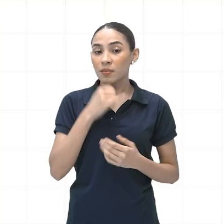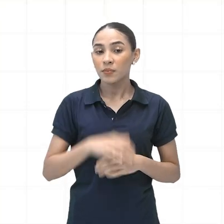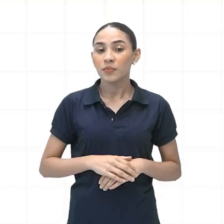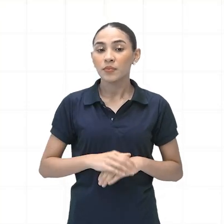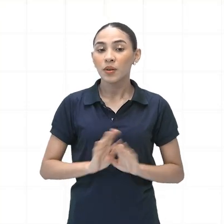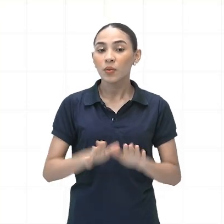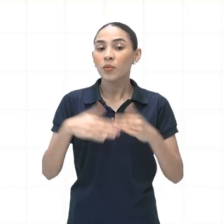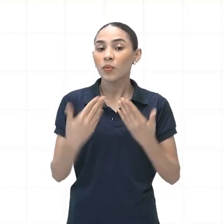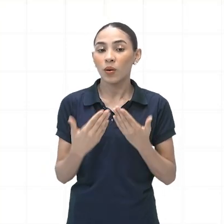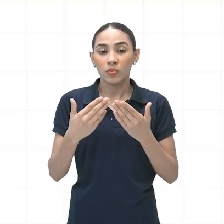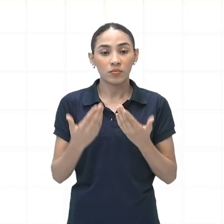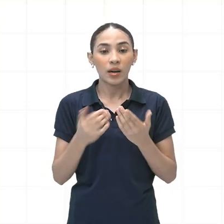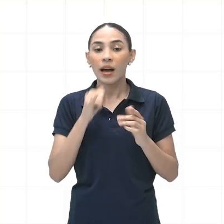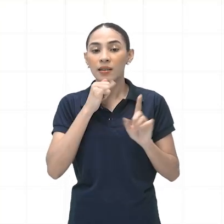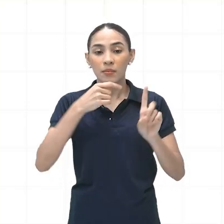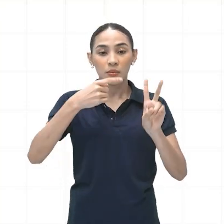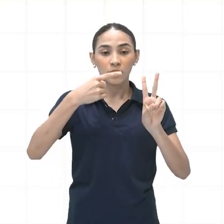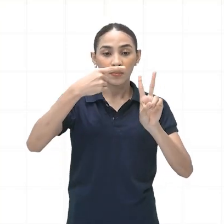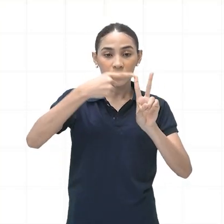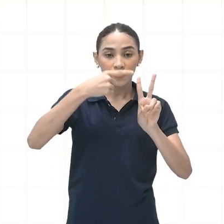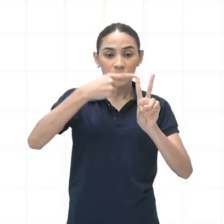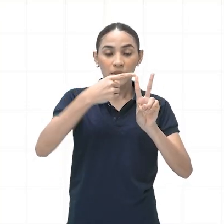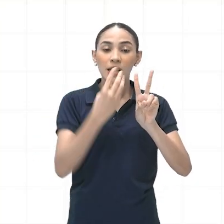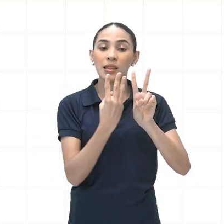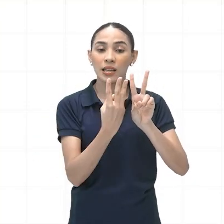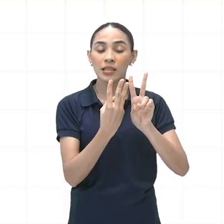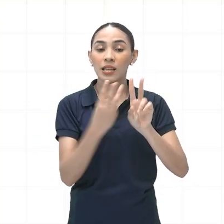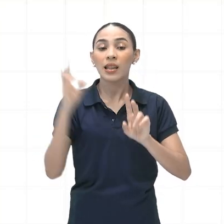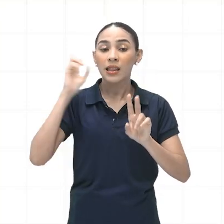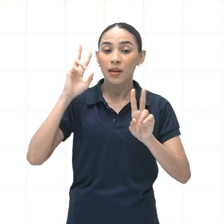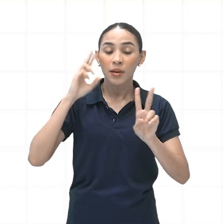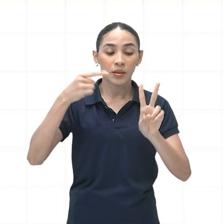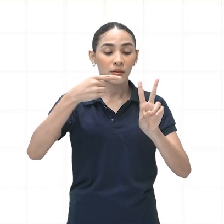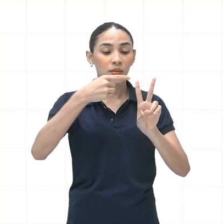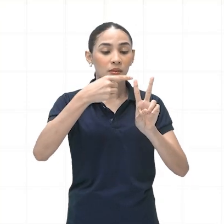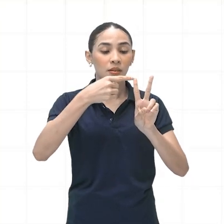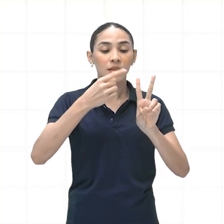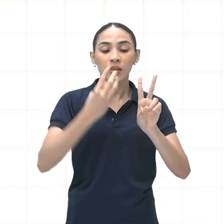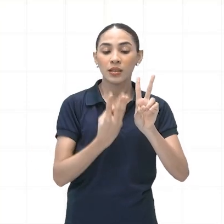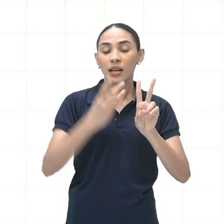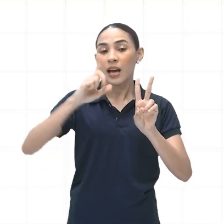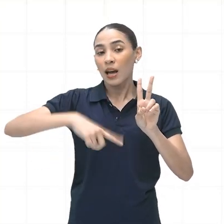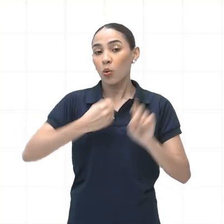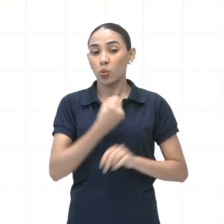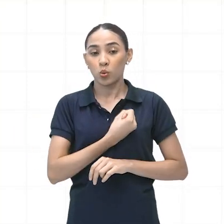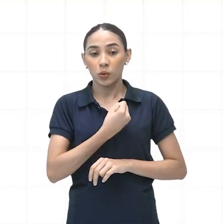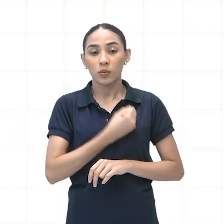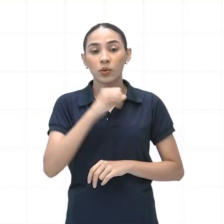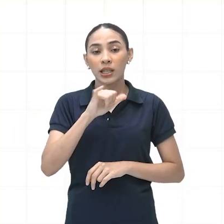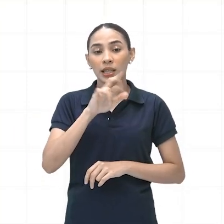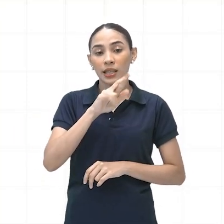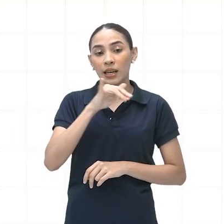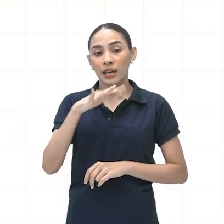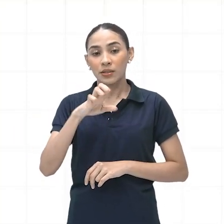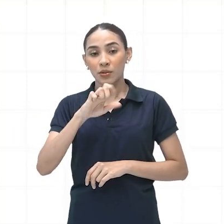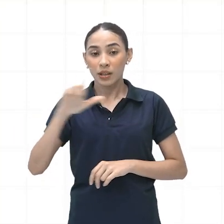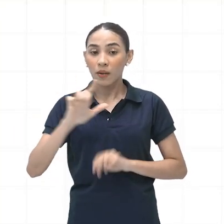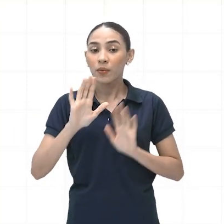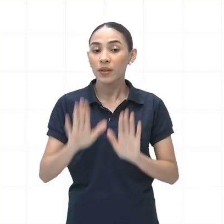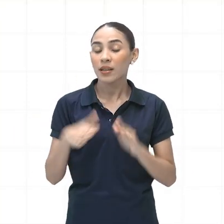está localizada a raiz quadrada de 3? Lembrando que raiz quadrada de 3 é um número irracional.